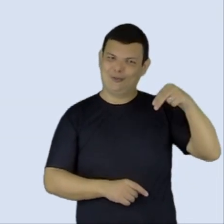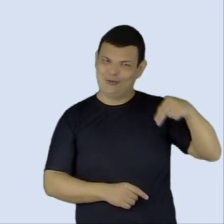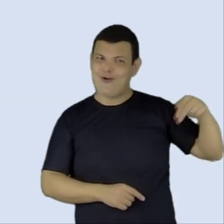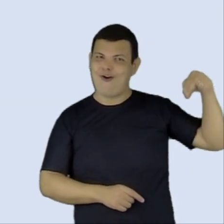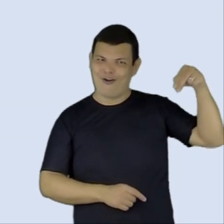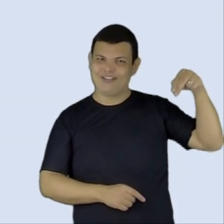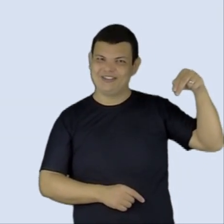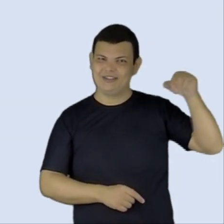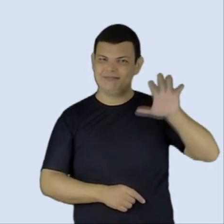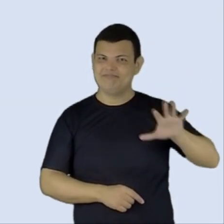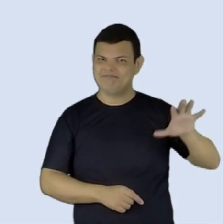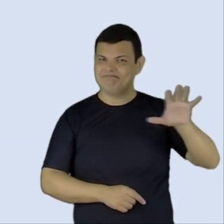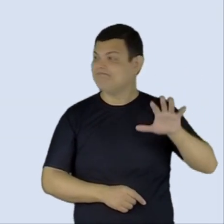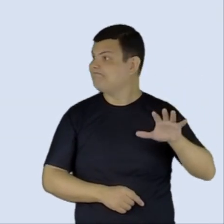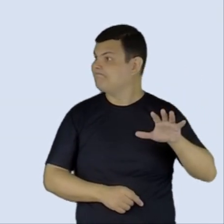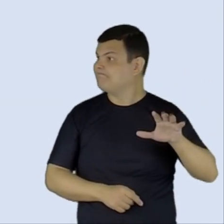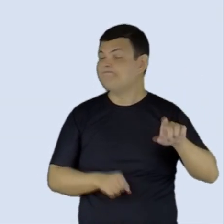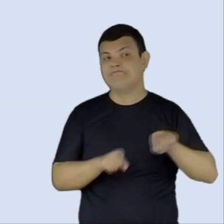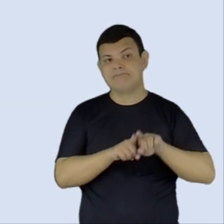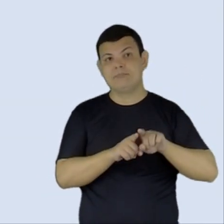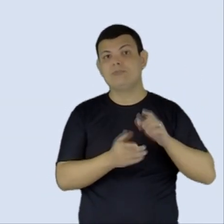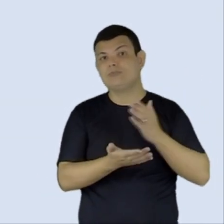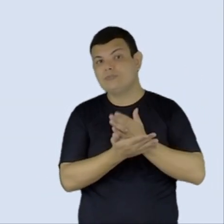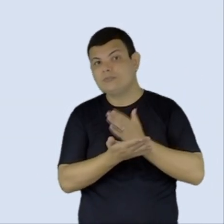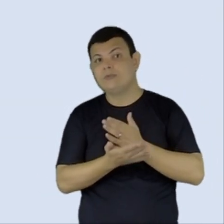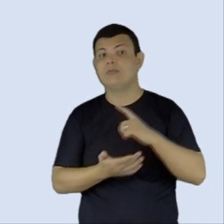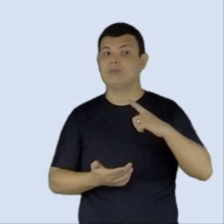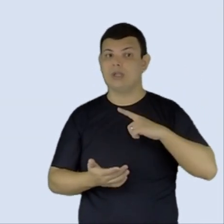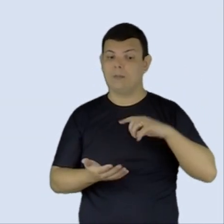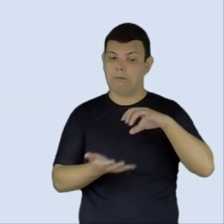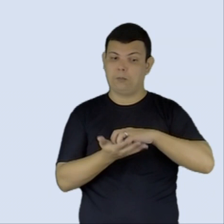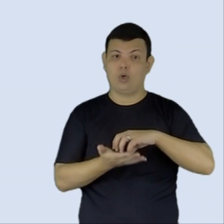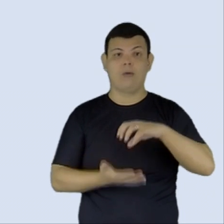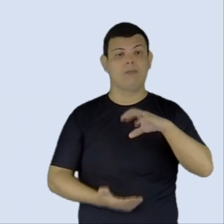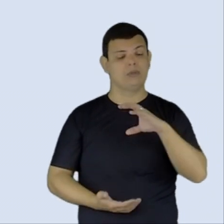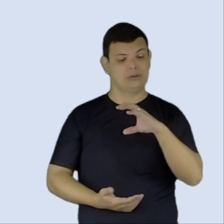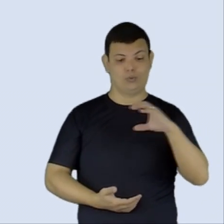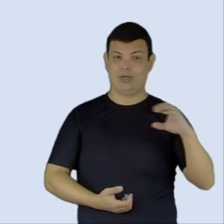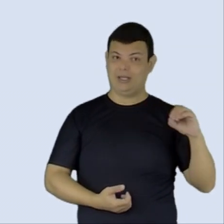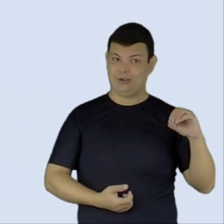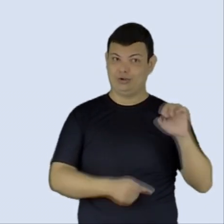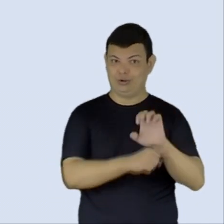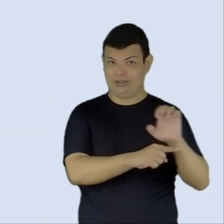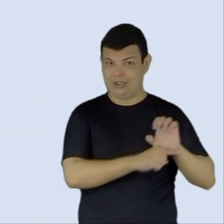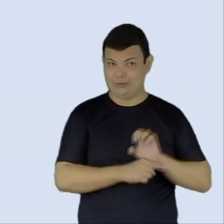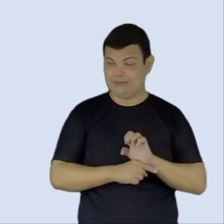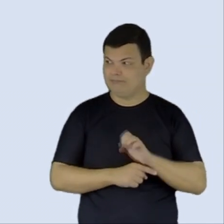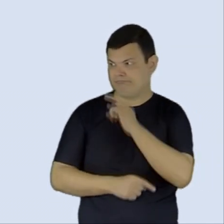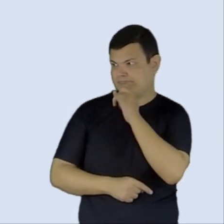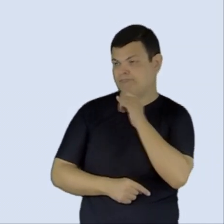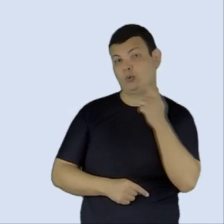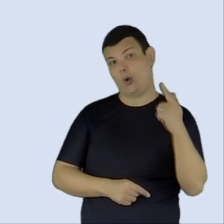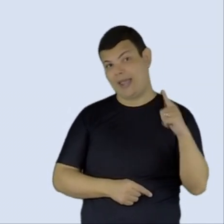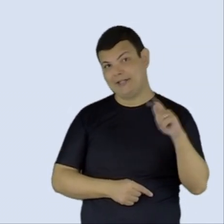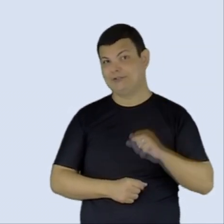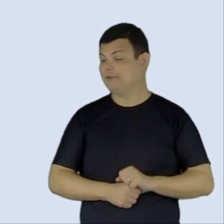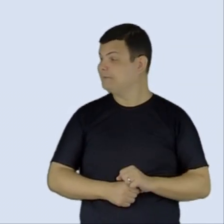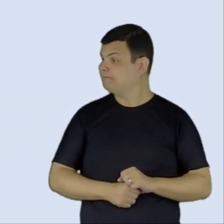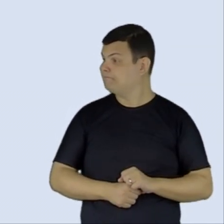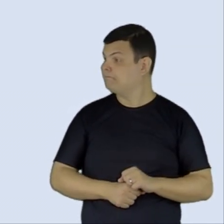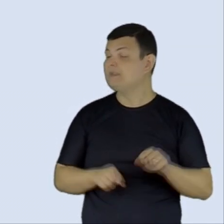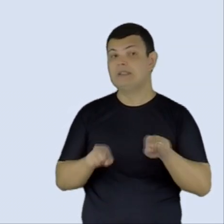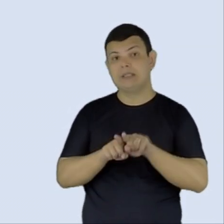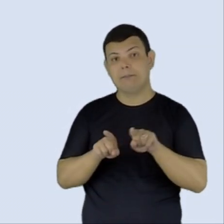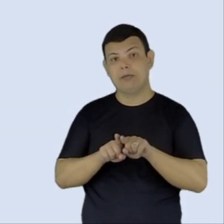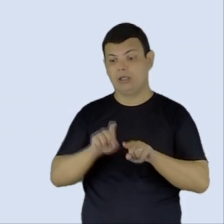a Amazônia, divisa com os estados da região centro-oeste, no caso aqui Goiás, divisa com os estados